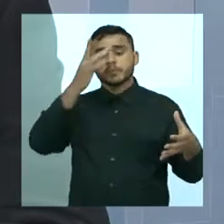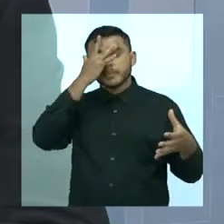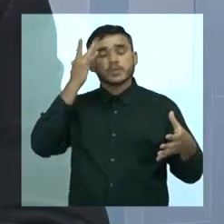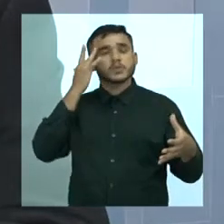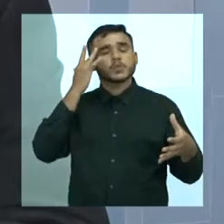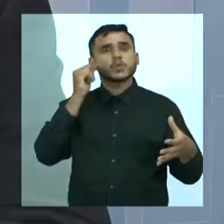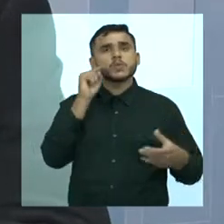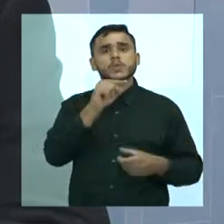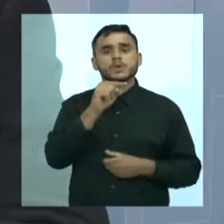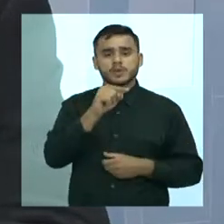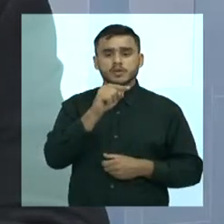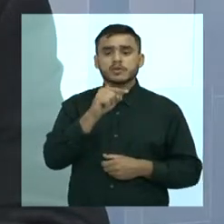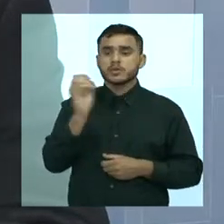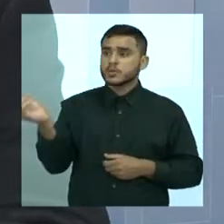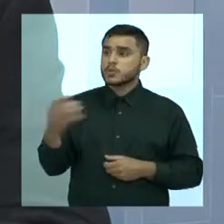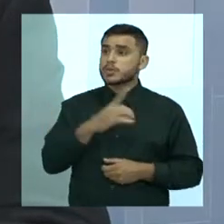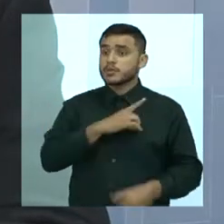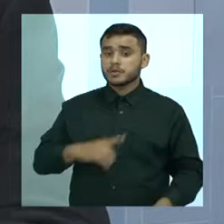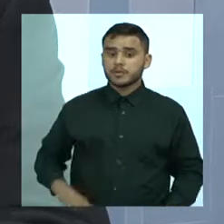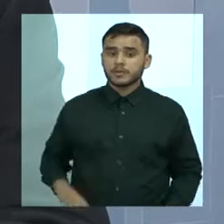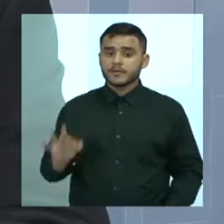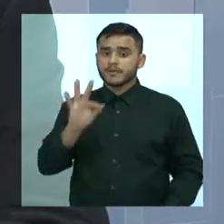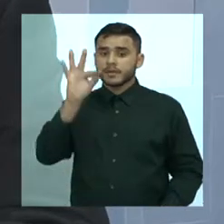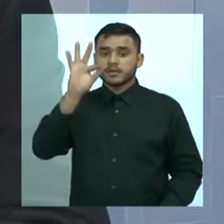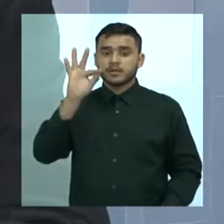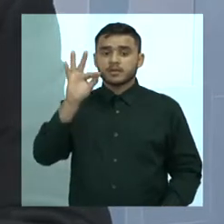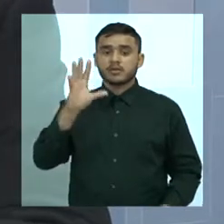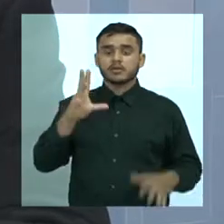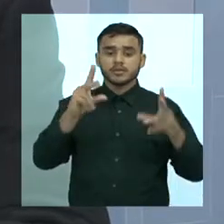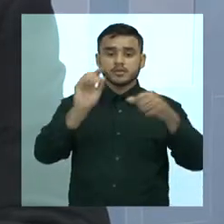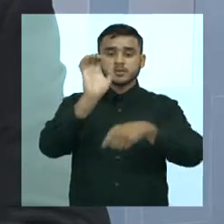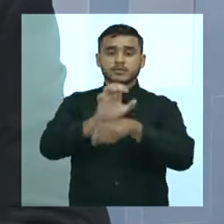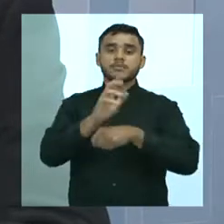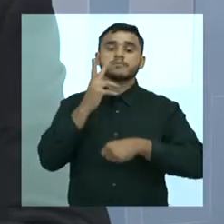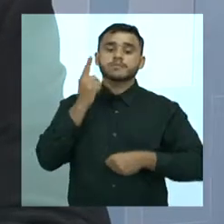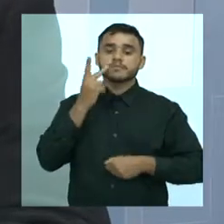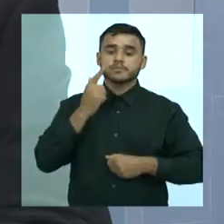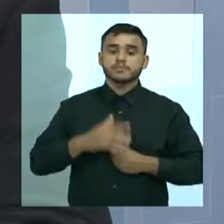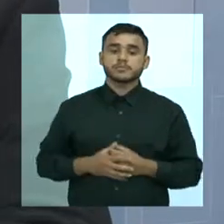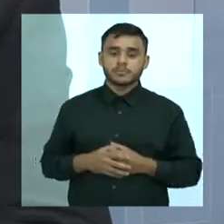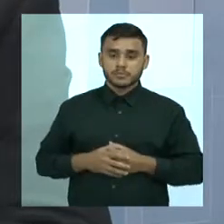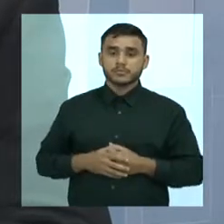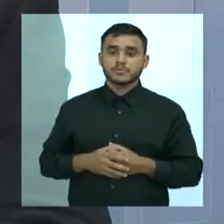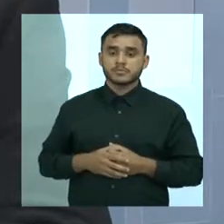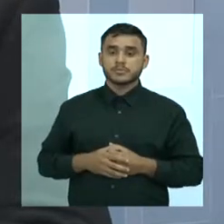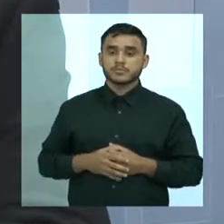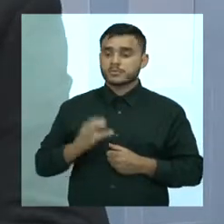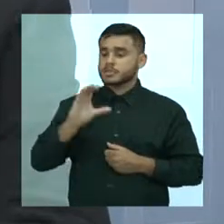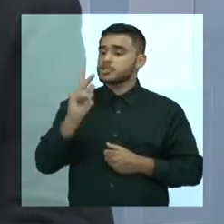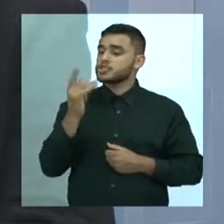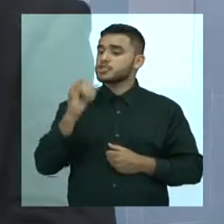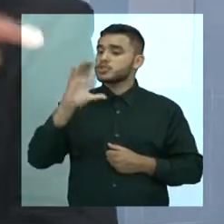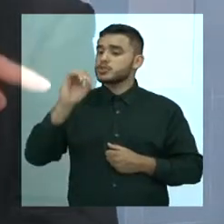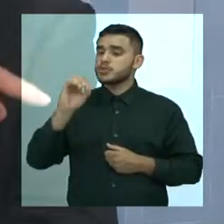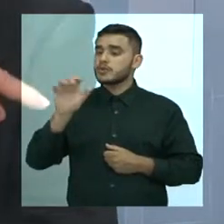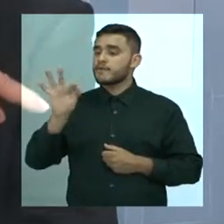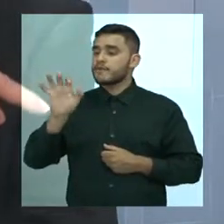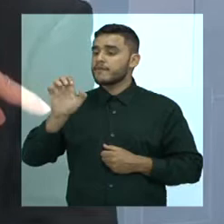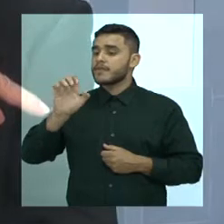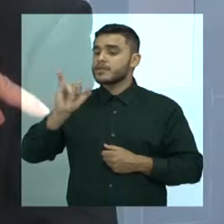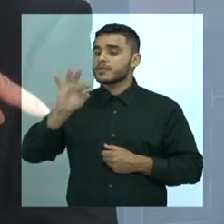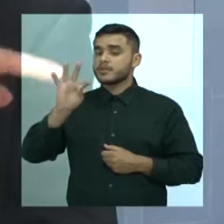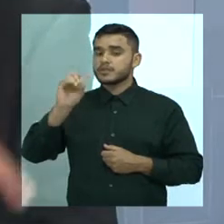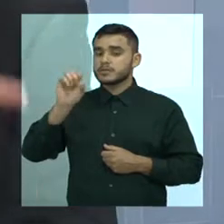bancada federal desse partido para comandar o Estado. 72 horas depois, Chiquinho Feitosa, que foi o